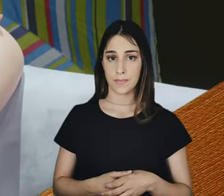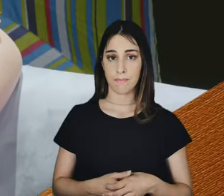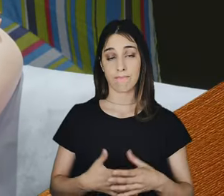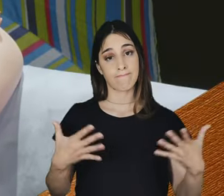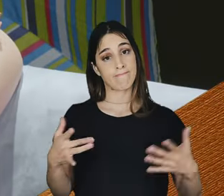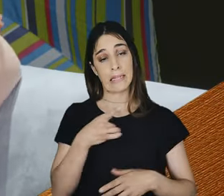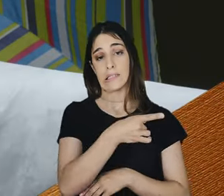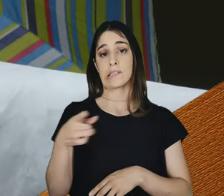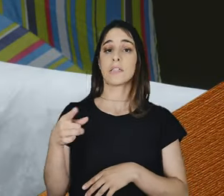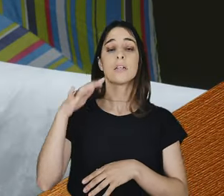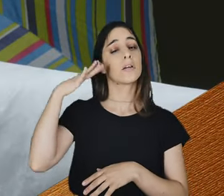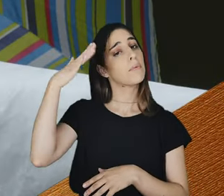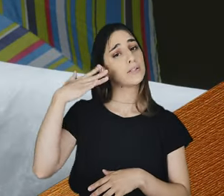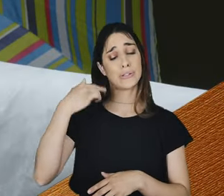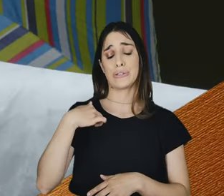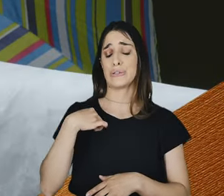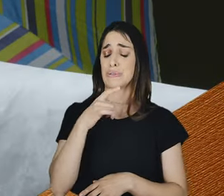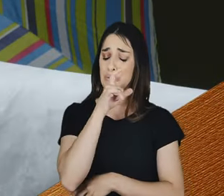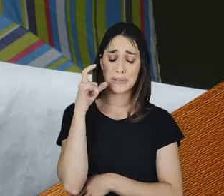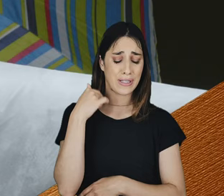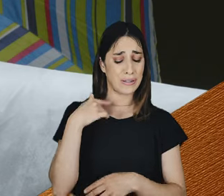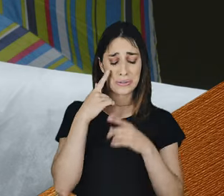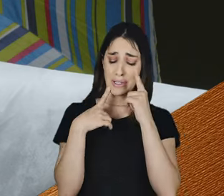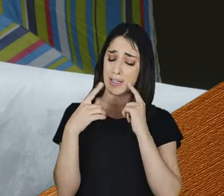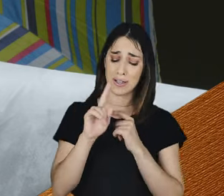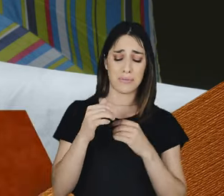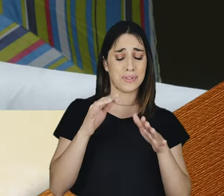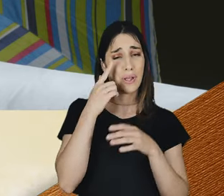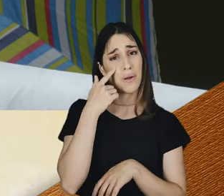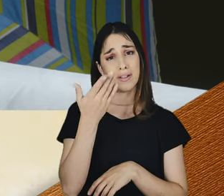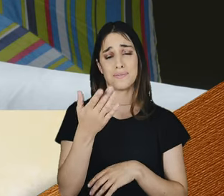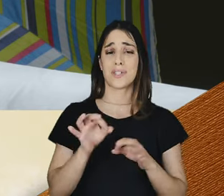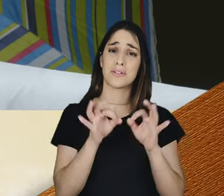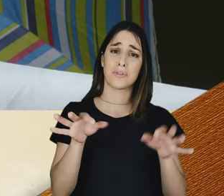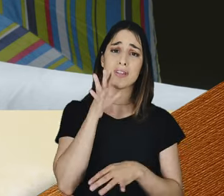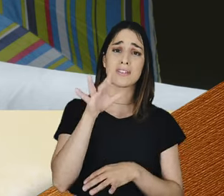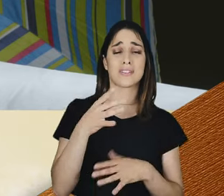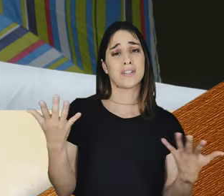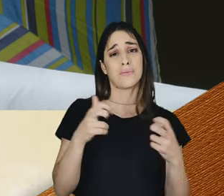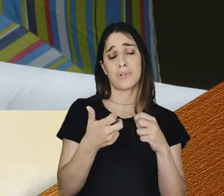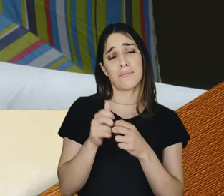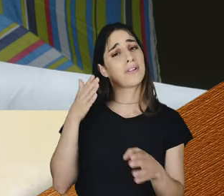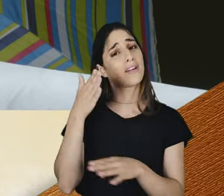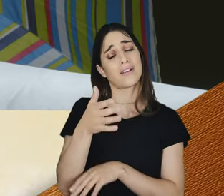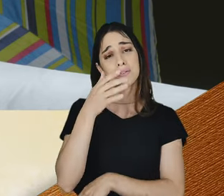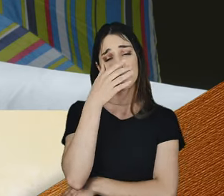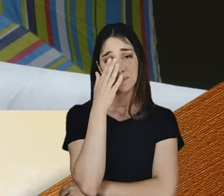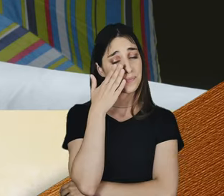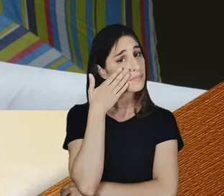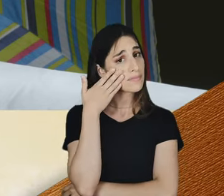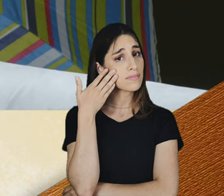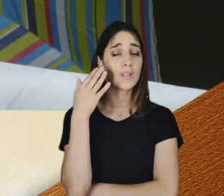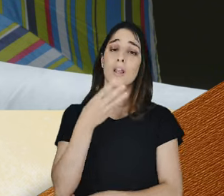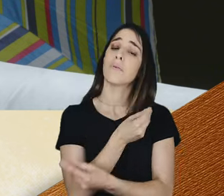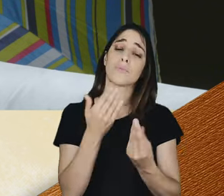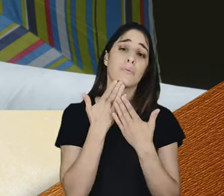E foram estas as imagens. Eu jurei que não ia chorar, mas olhem, como costumam dizer, é o problema dos diretos.